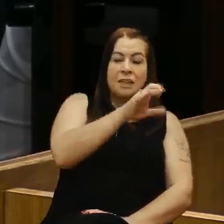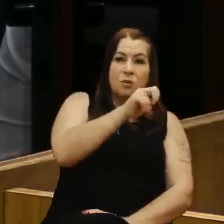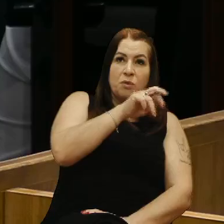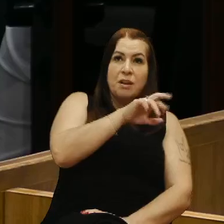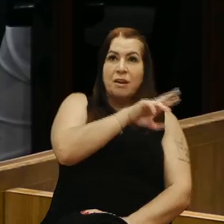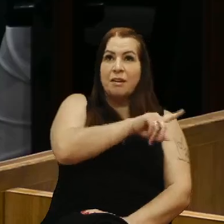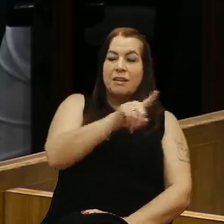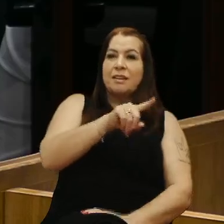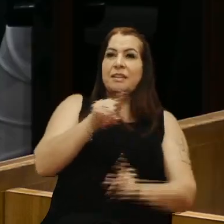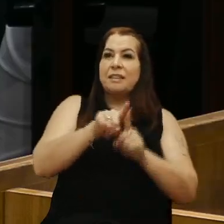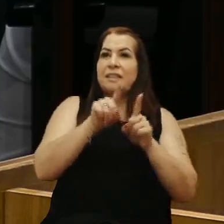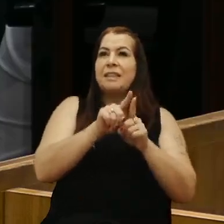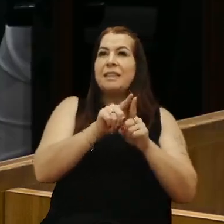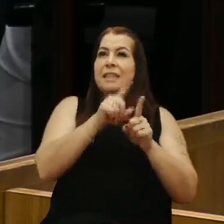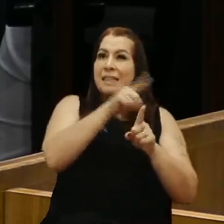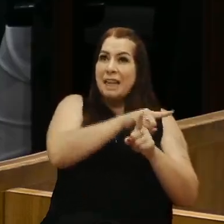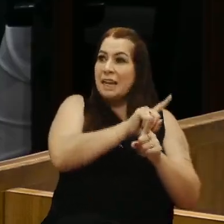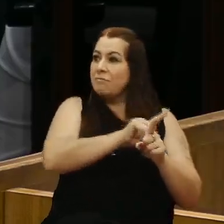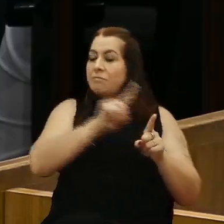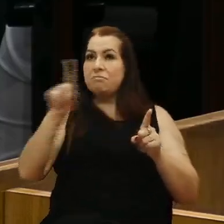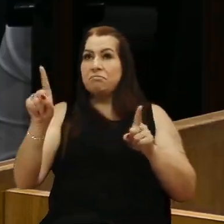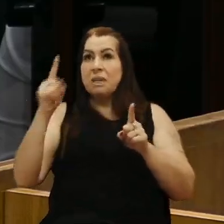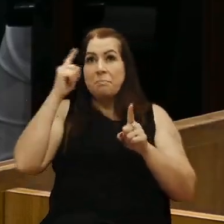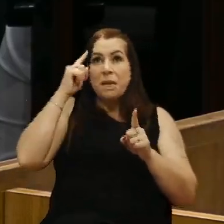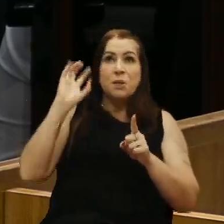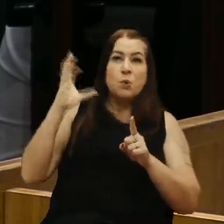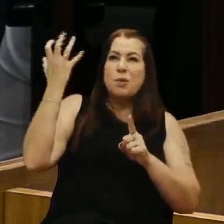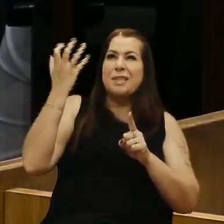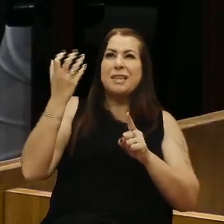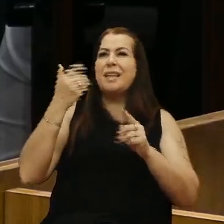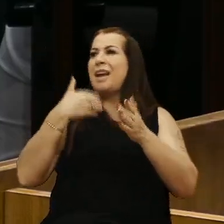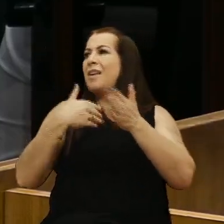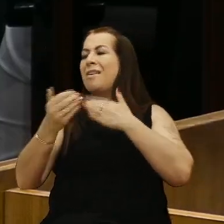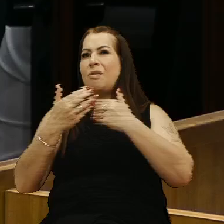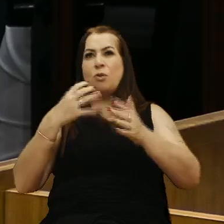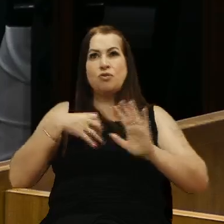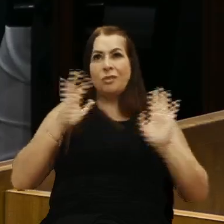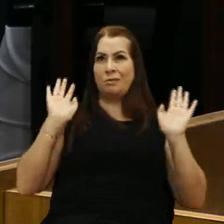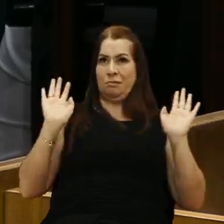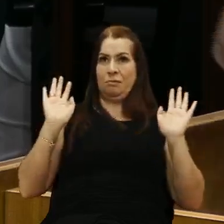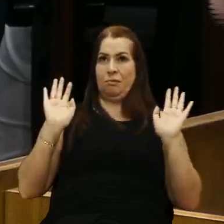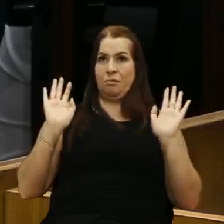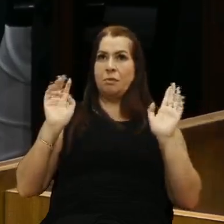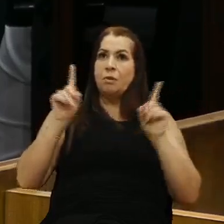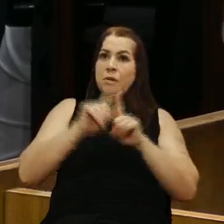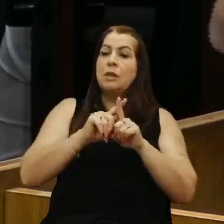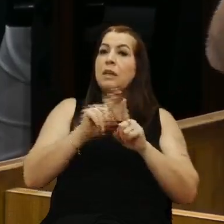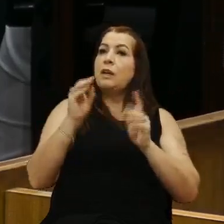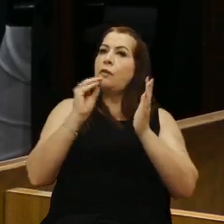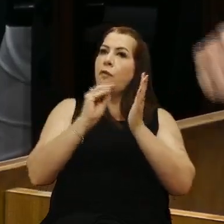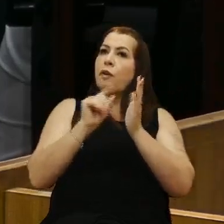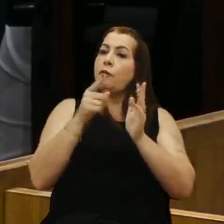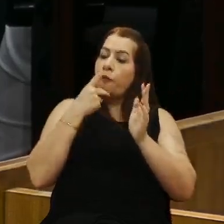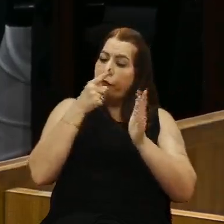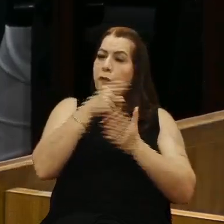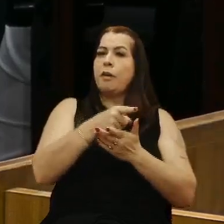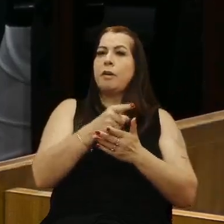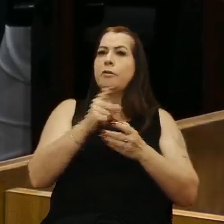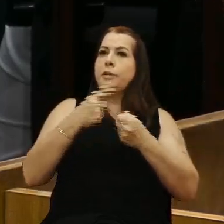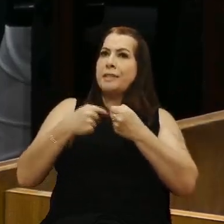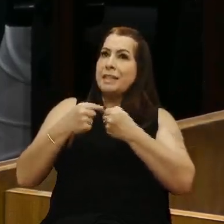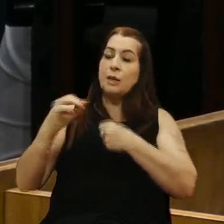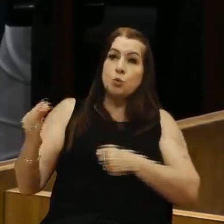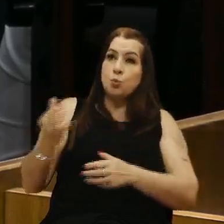contento? Não tem. Se tomam decisões arbitrárias que desrespeitam a